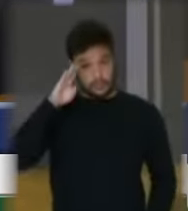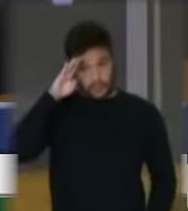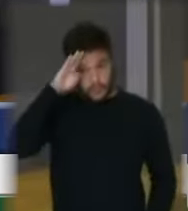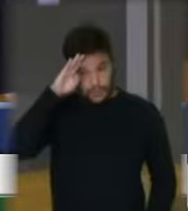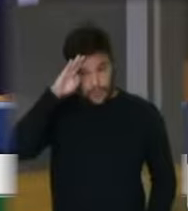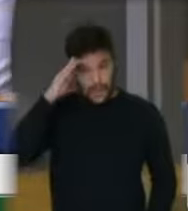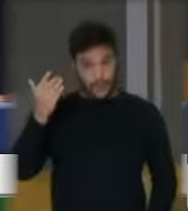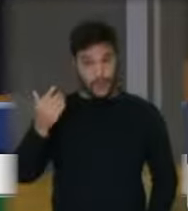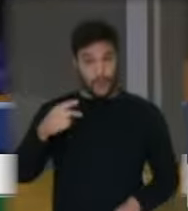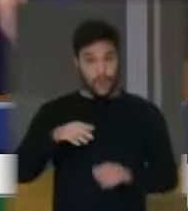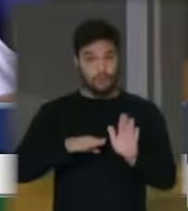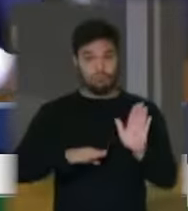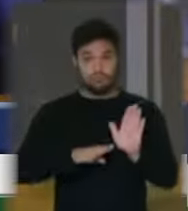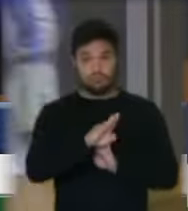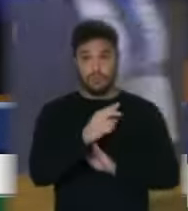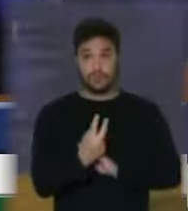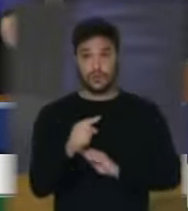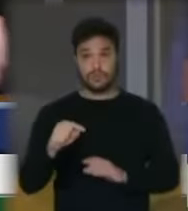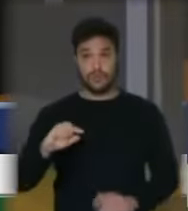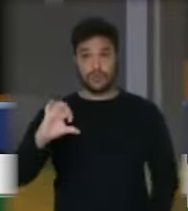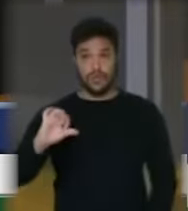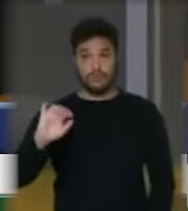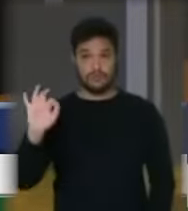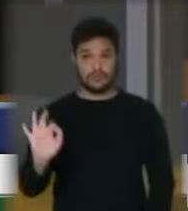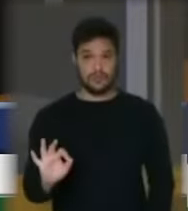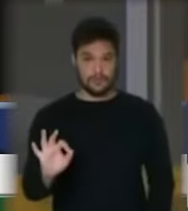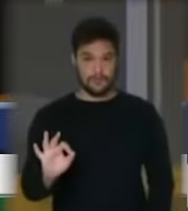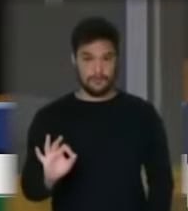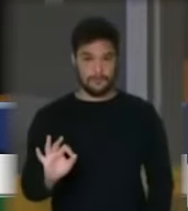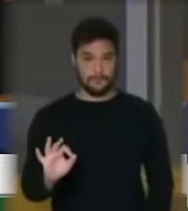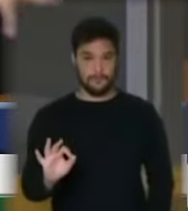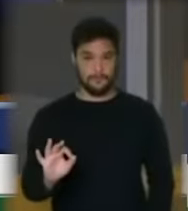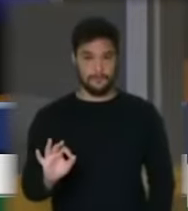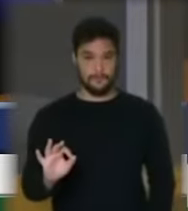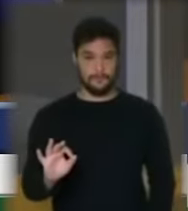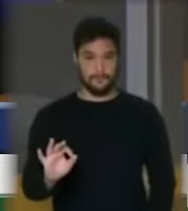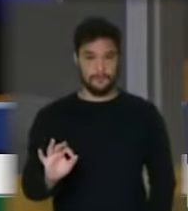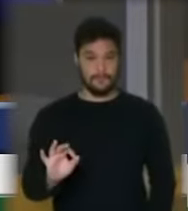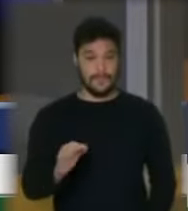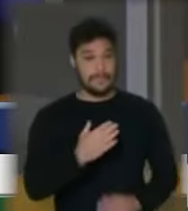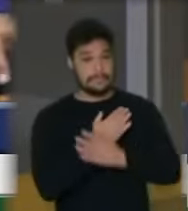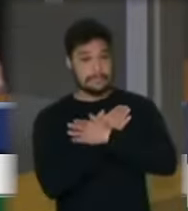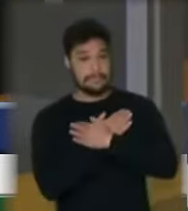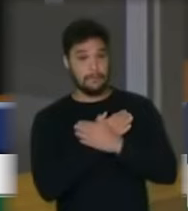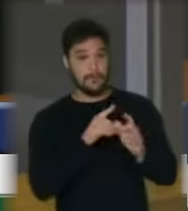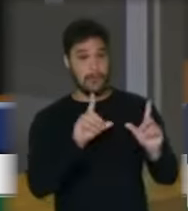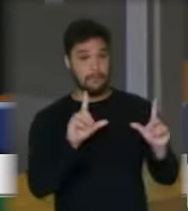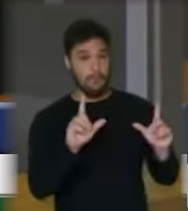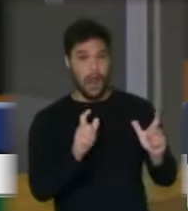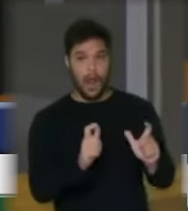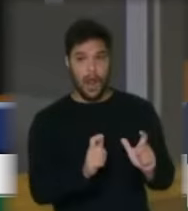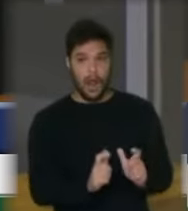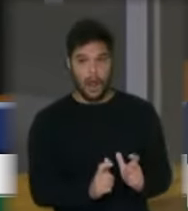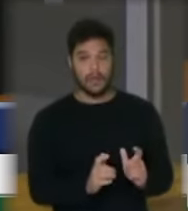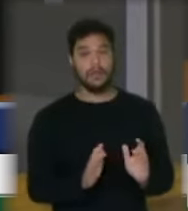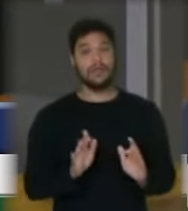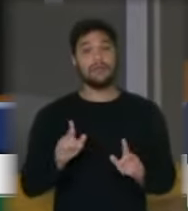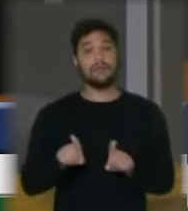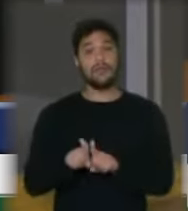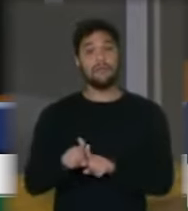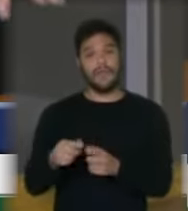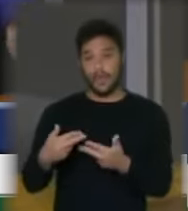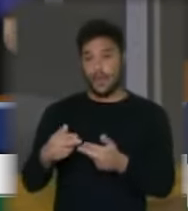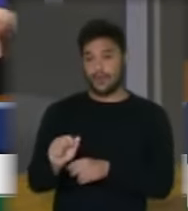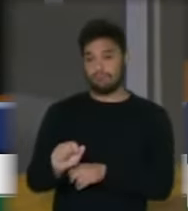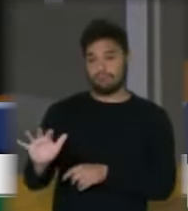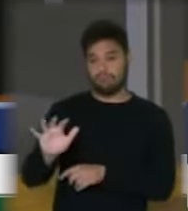de 2,9% do PIB, com desemprego em queda e com uma inflação que era a quarta